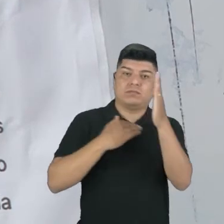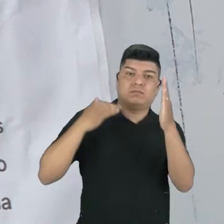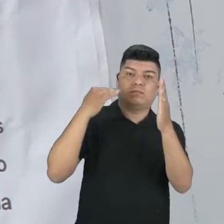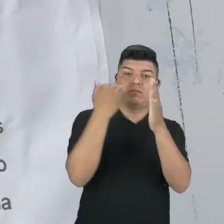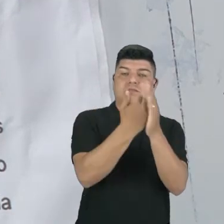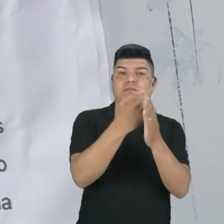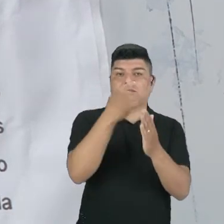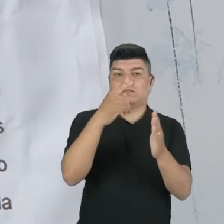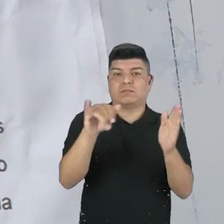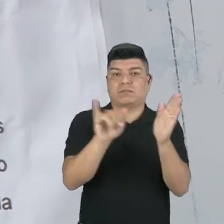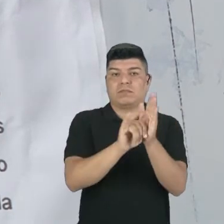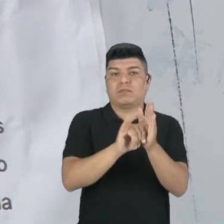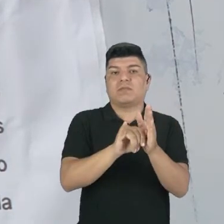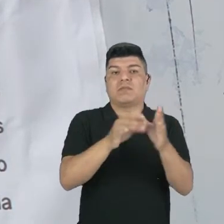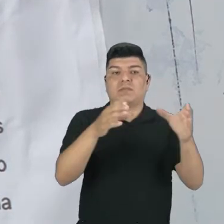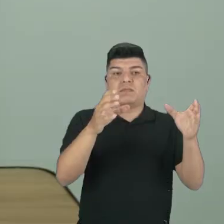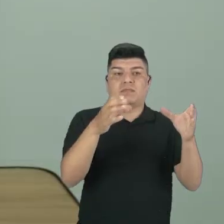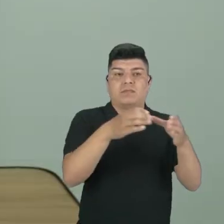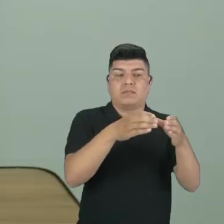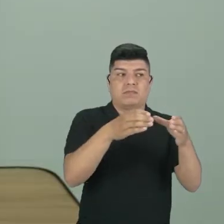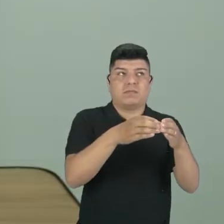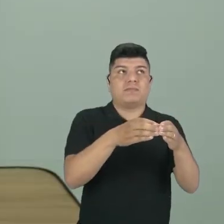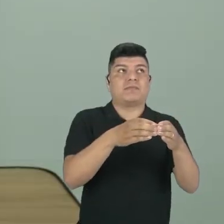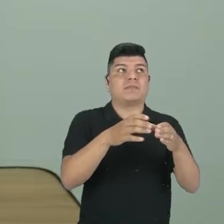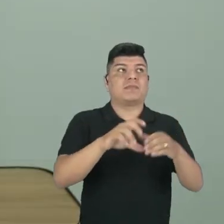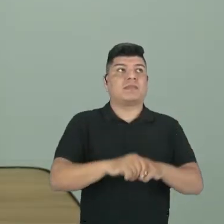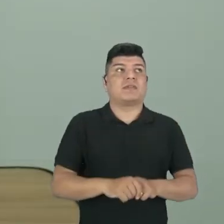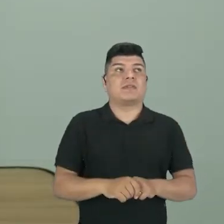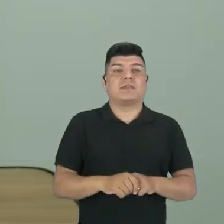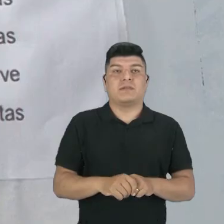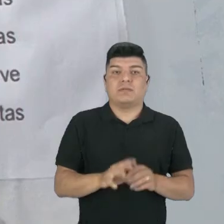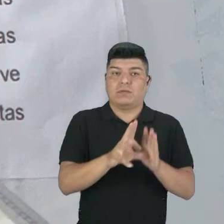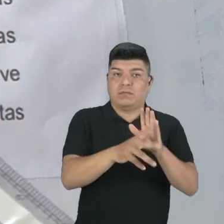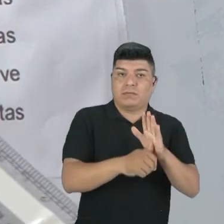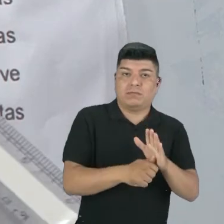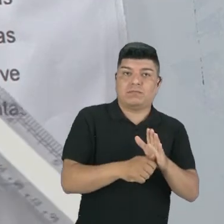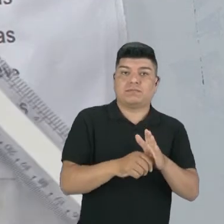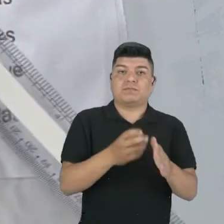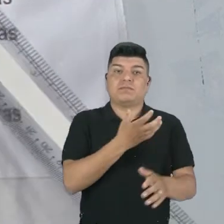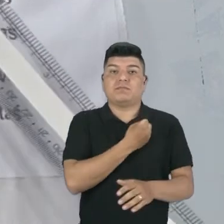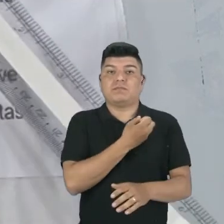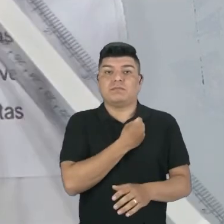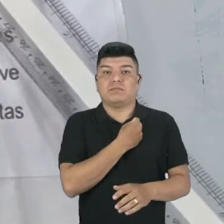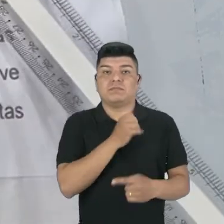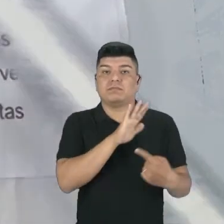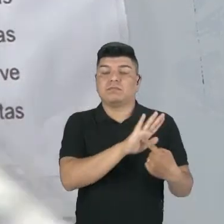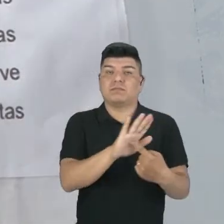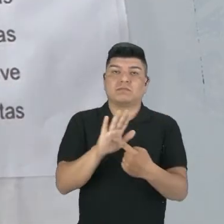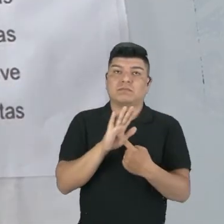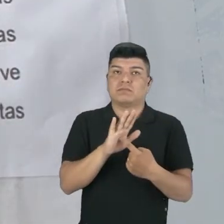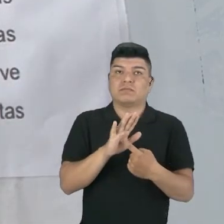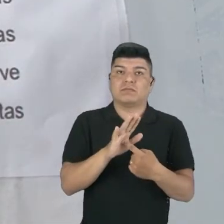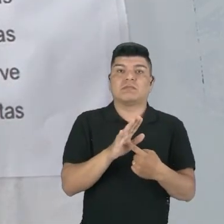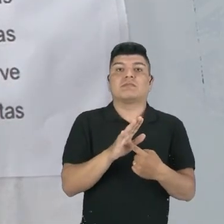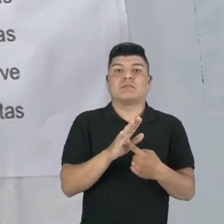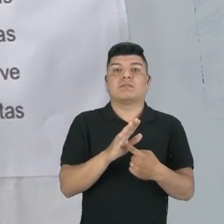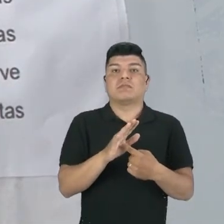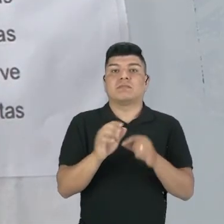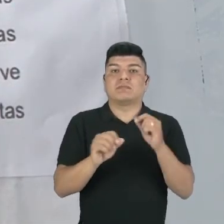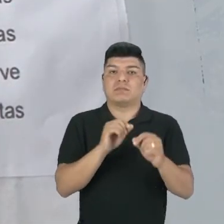da identidade dessas comunidades. O gráfico apenas apresenta os números de comunidades que foram certificadas pela Fundação